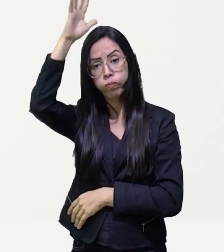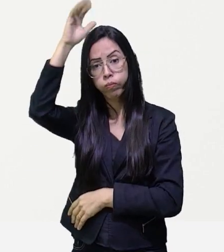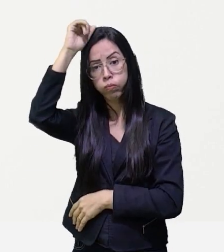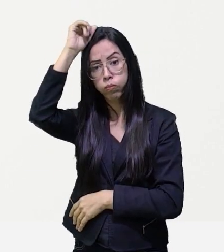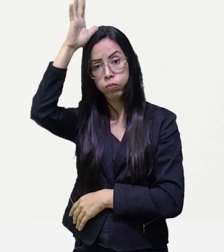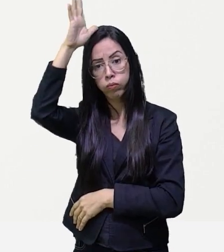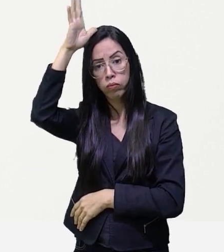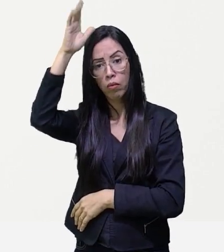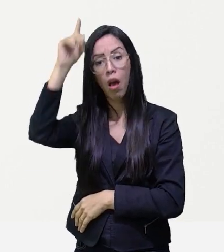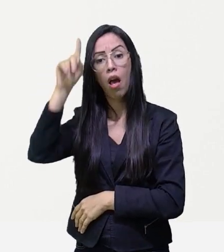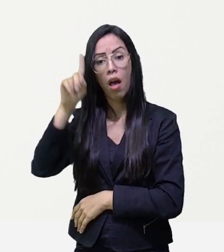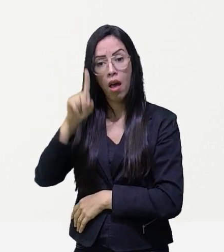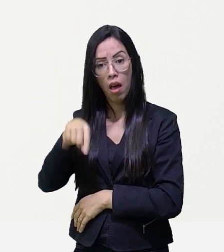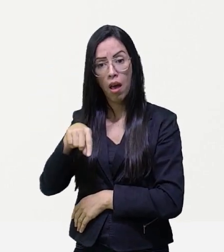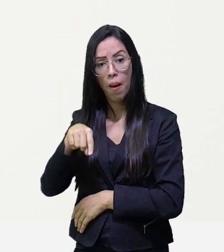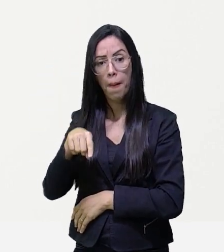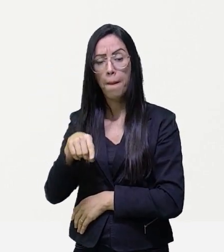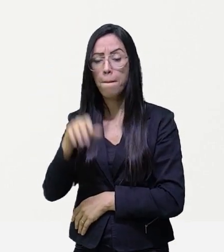peixes,